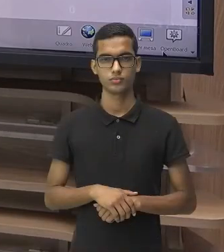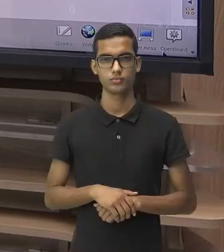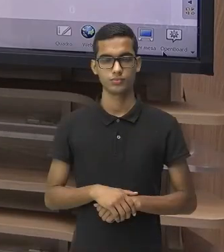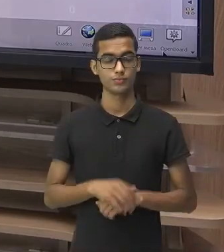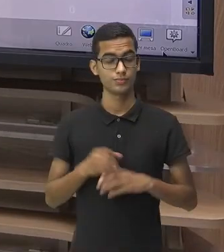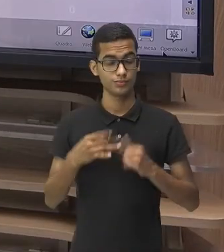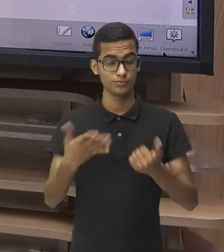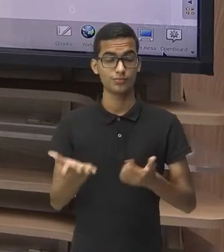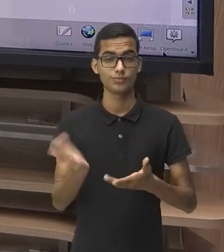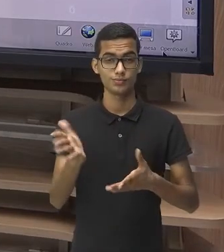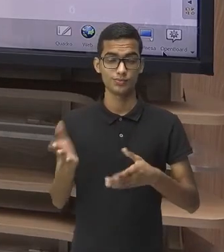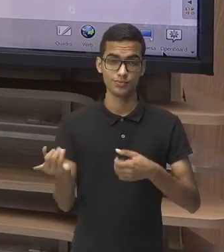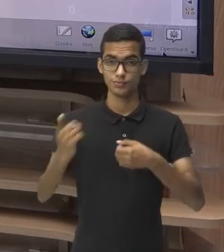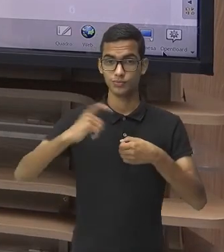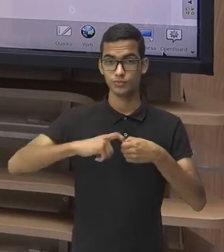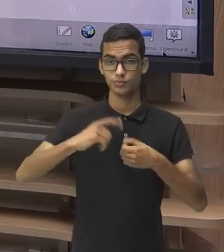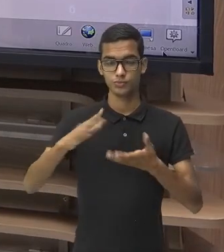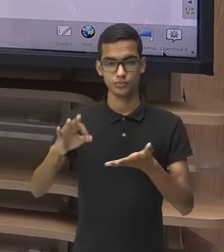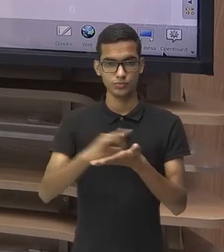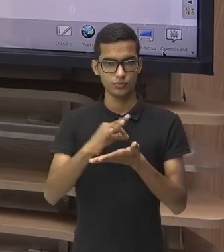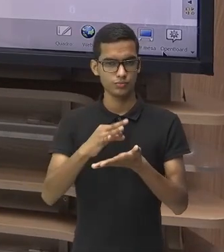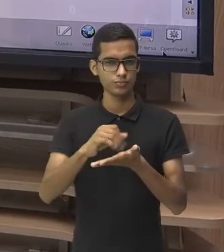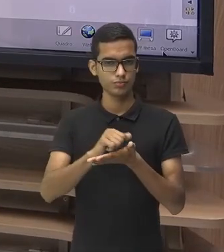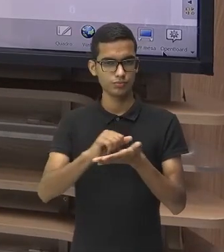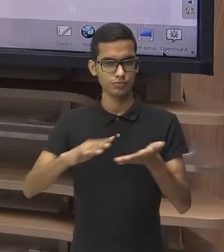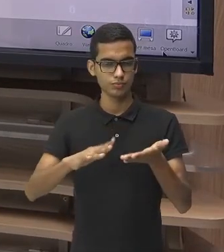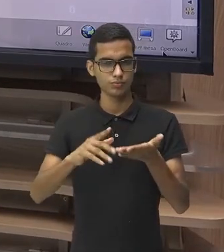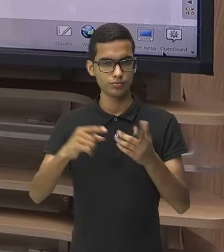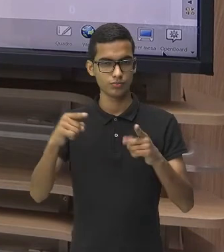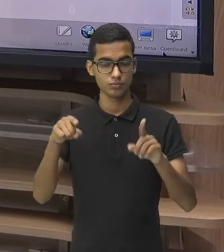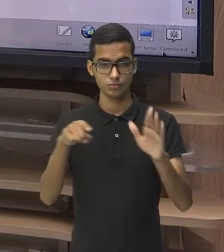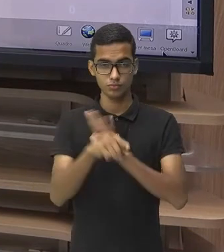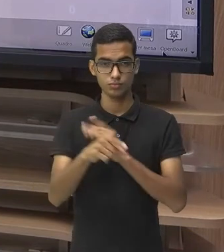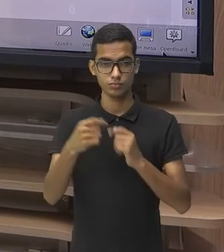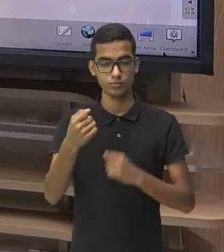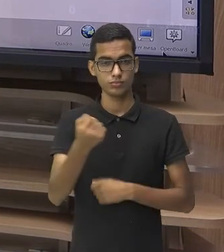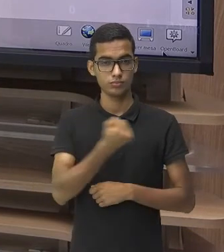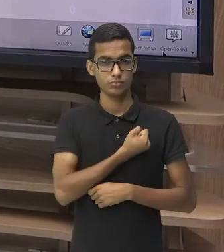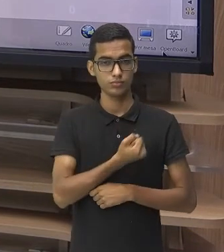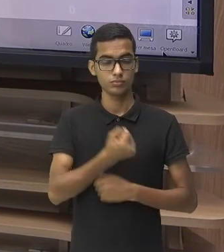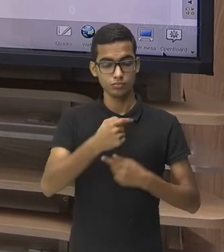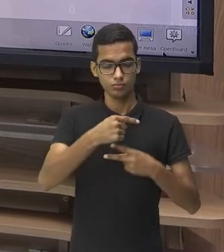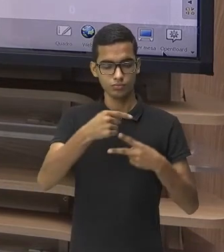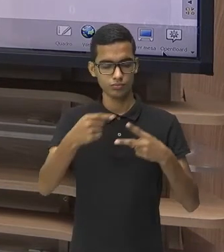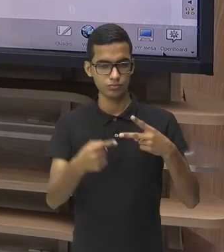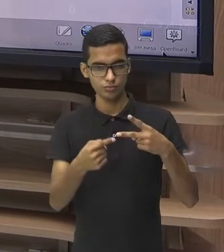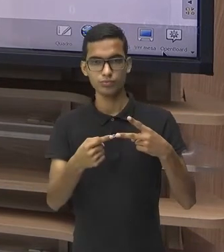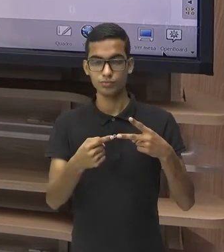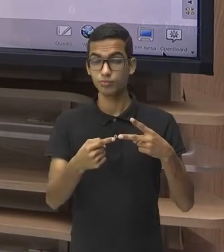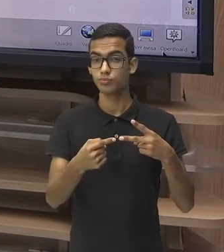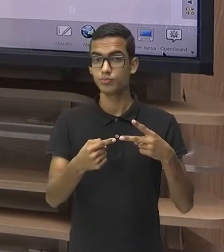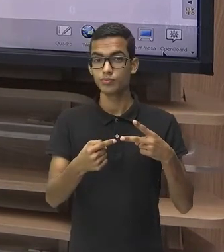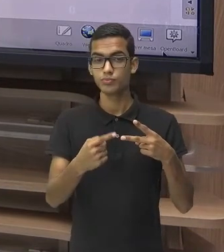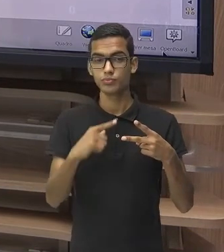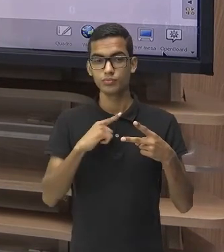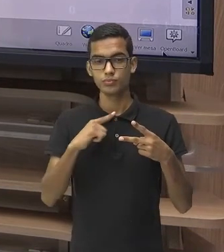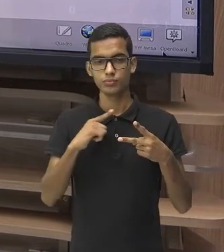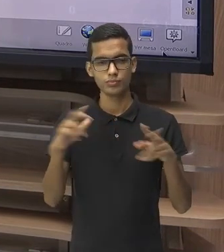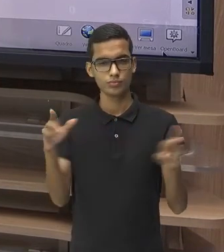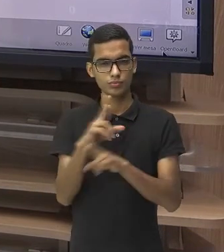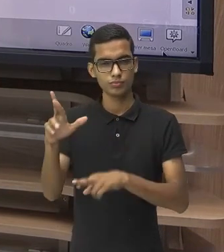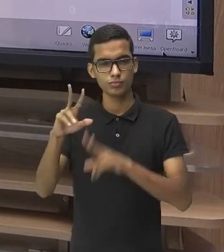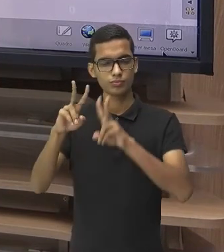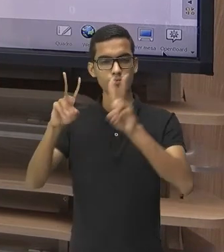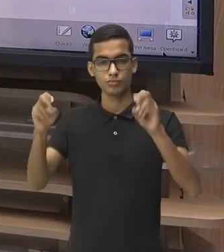Muito bem, estamos de volta aí para fazer a correção das duas questões que estão relacionadas ao nosso conteúdo sobre os